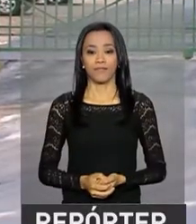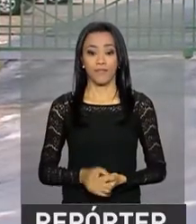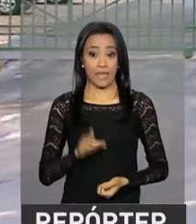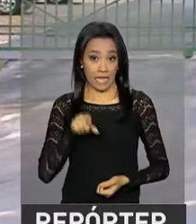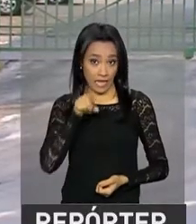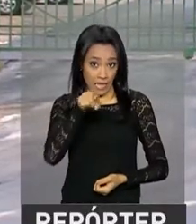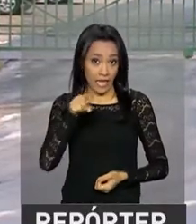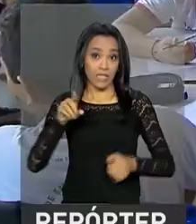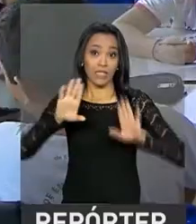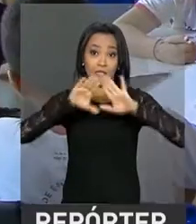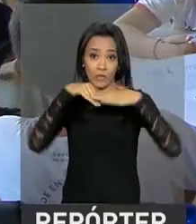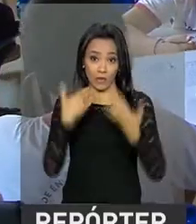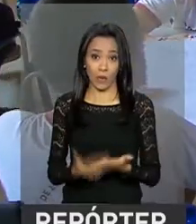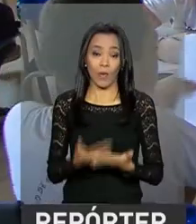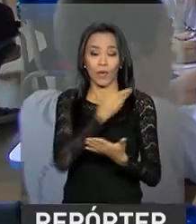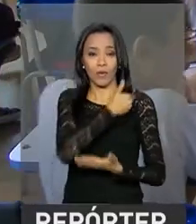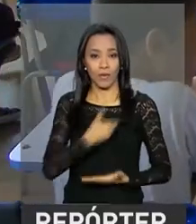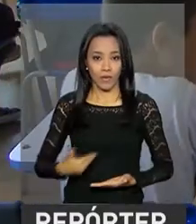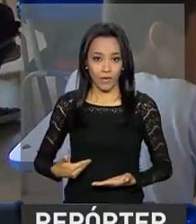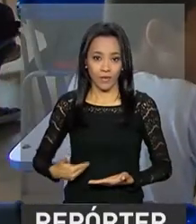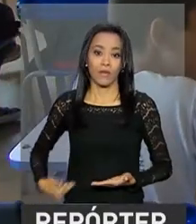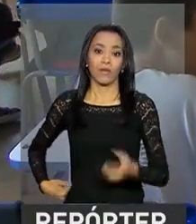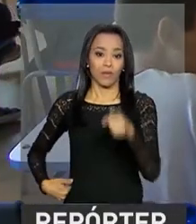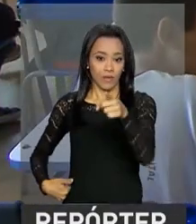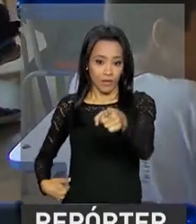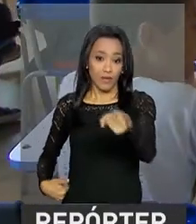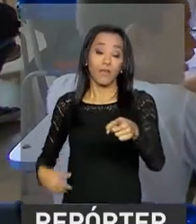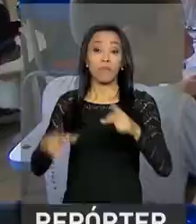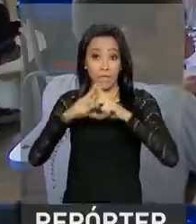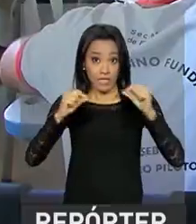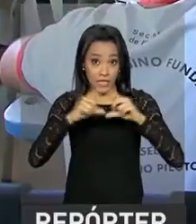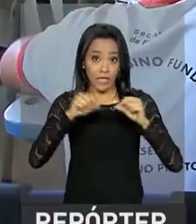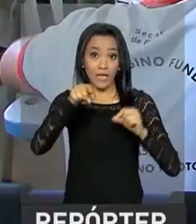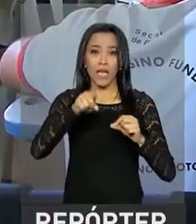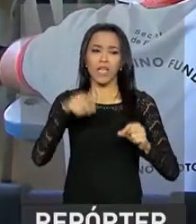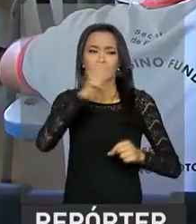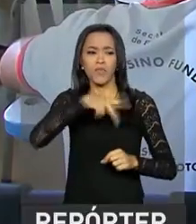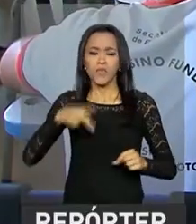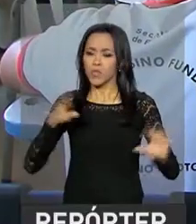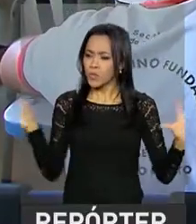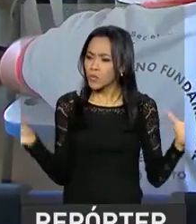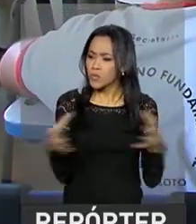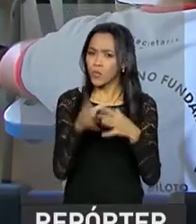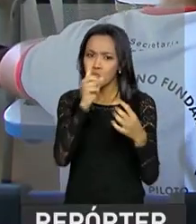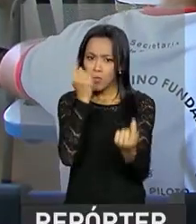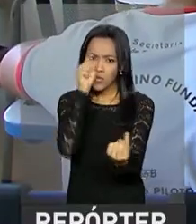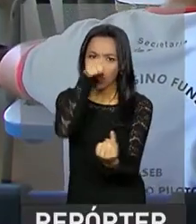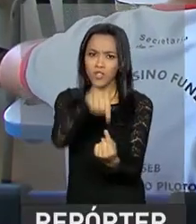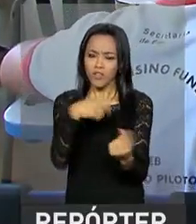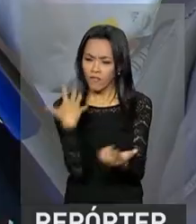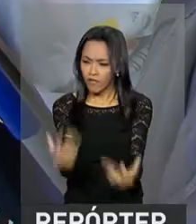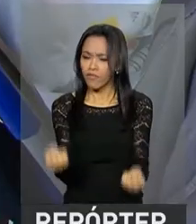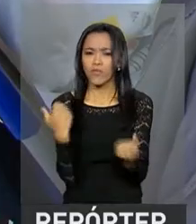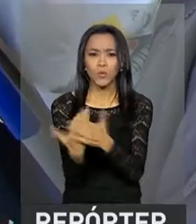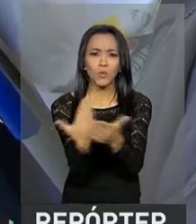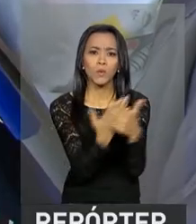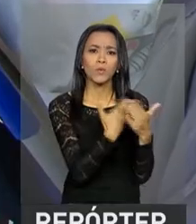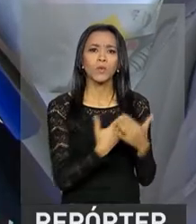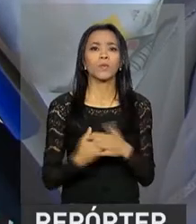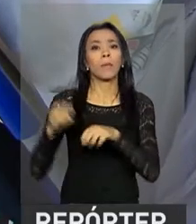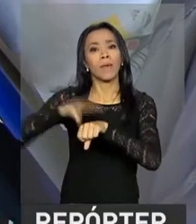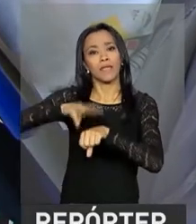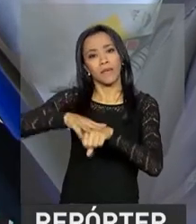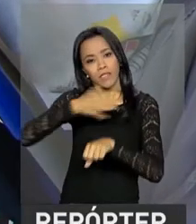Nesta escola em Brasília, as professoras se uniram com um objetivo: estimular os alunos a estudar matemática e melhorar